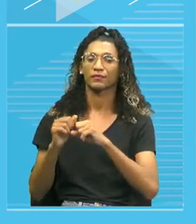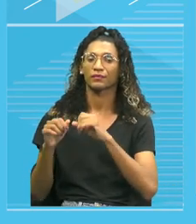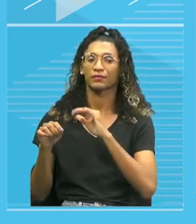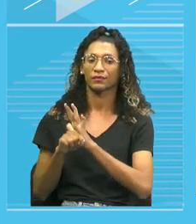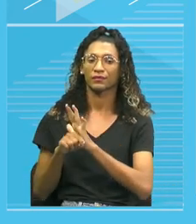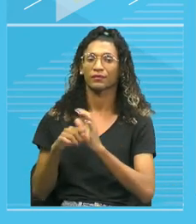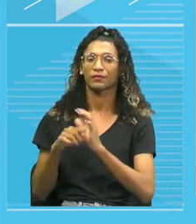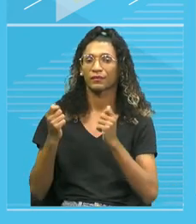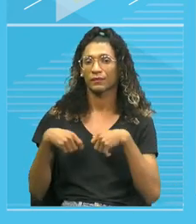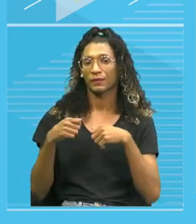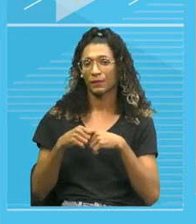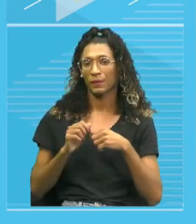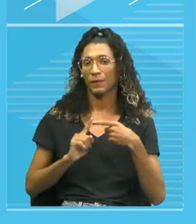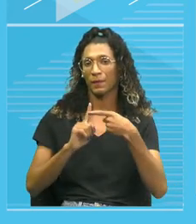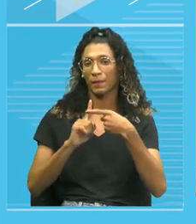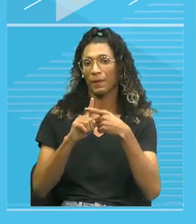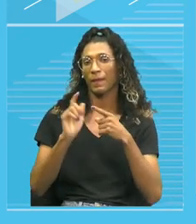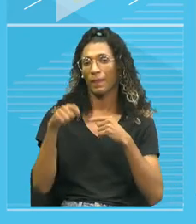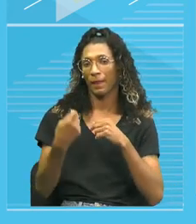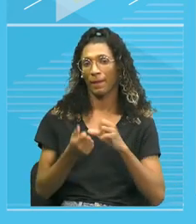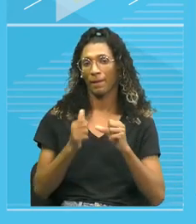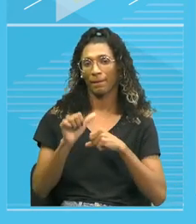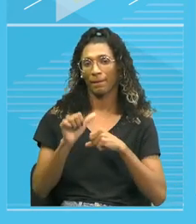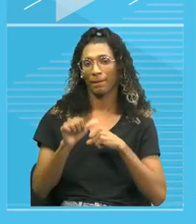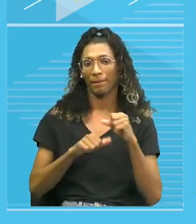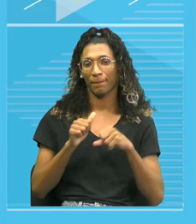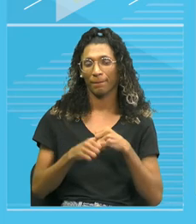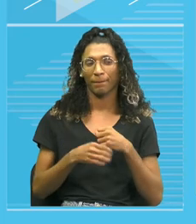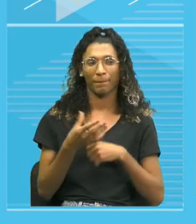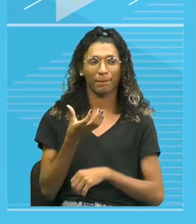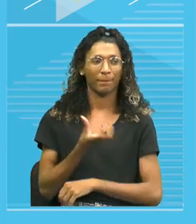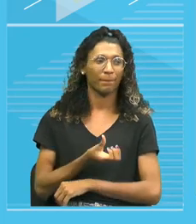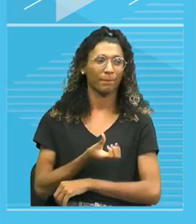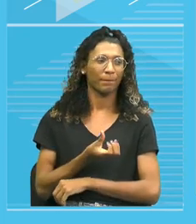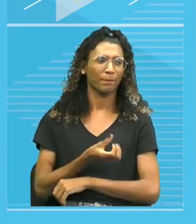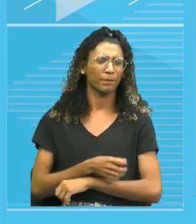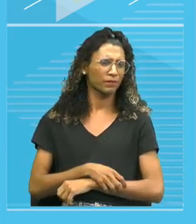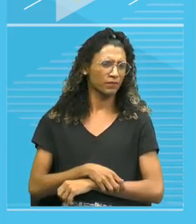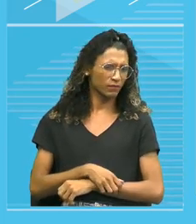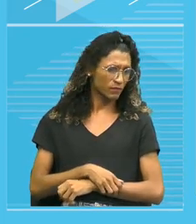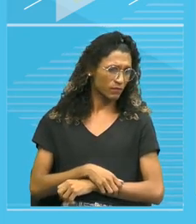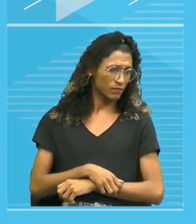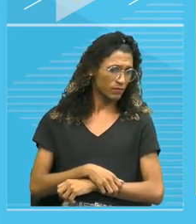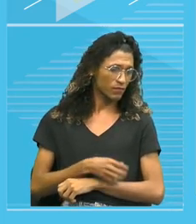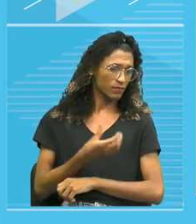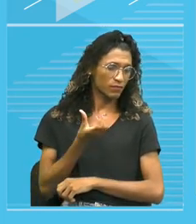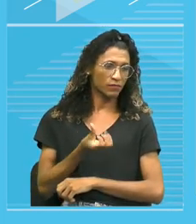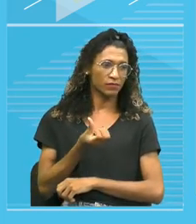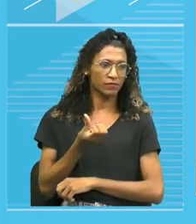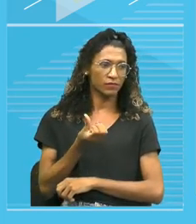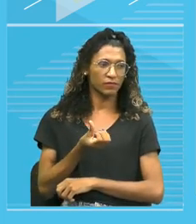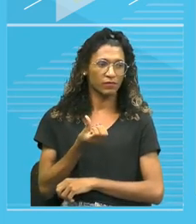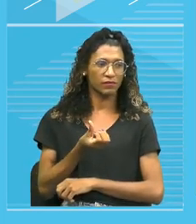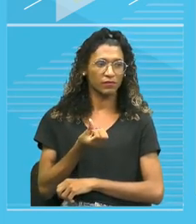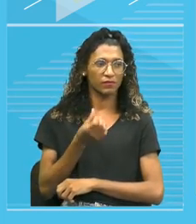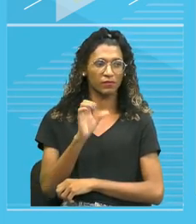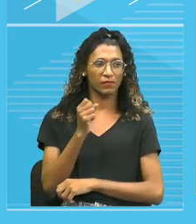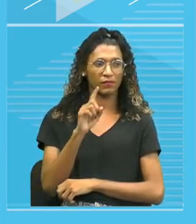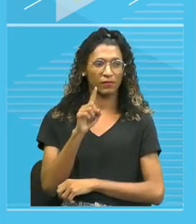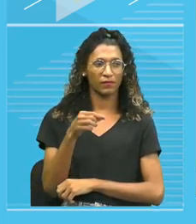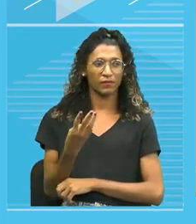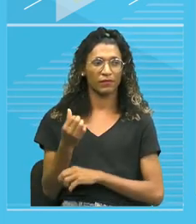sinal 68.3 mais 188.2 fica 256,5